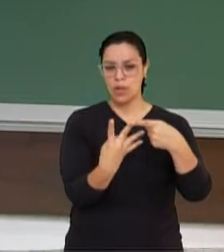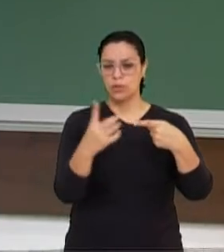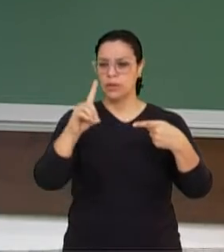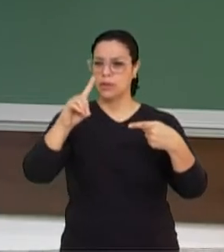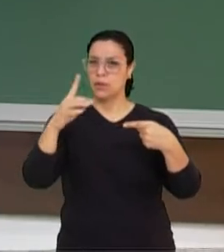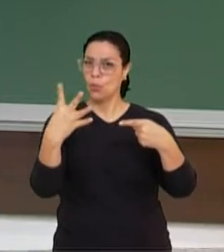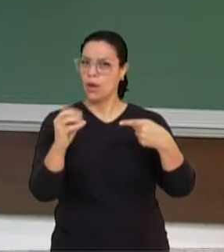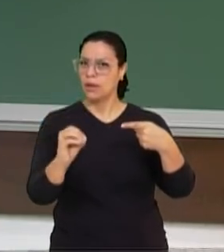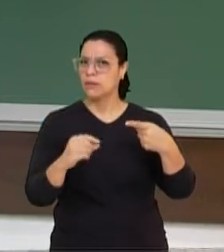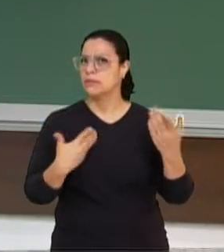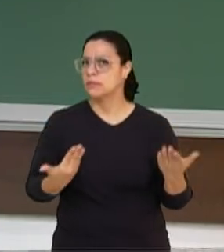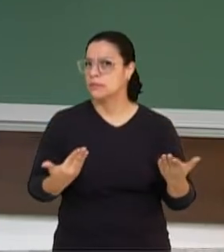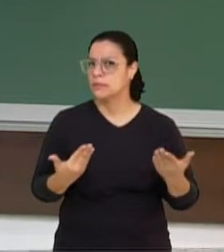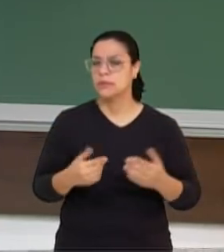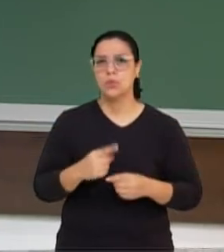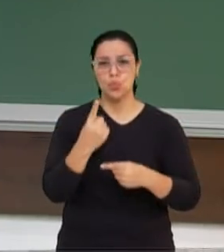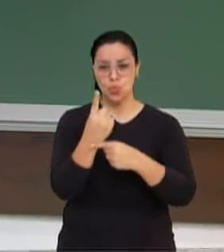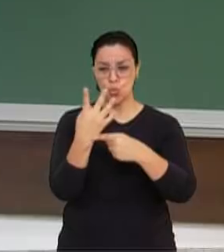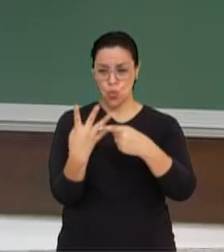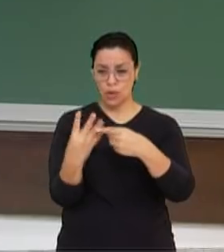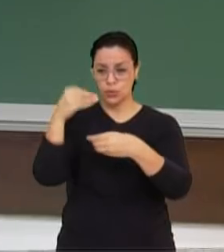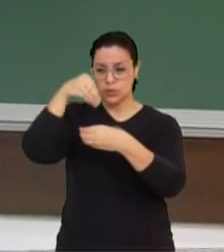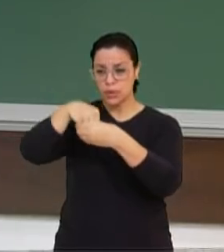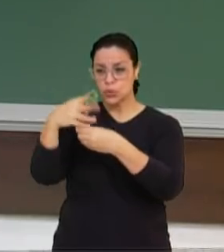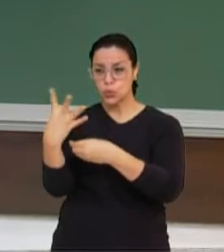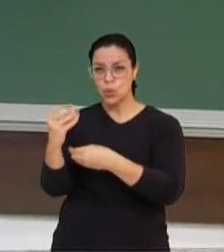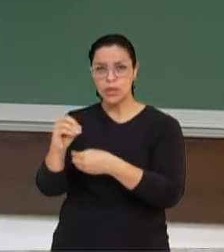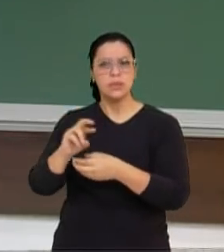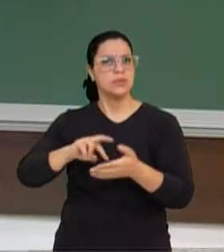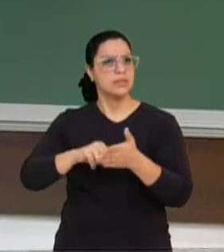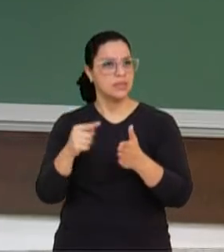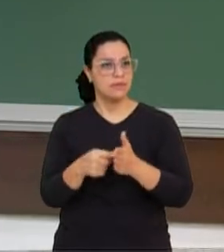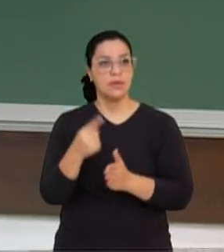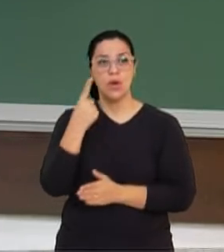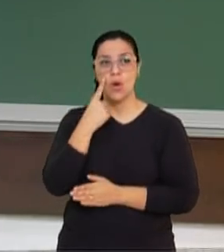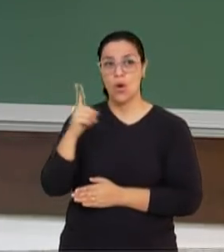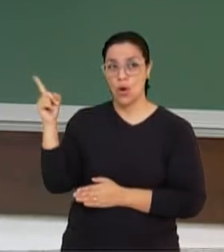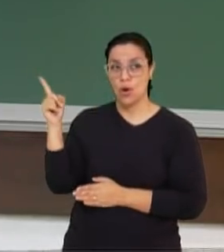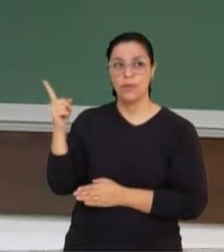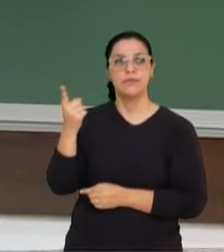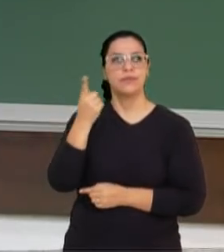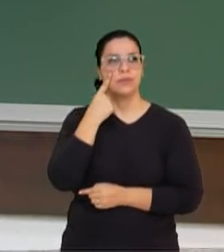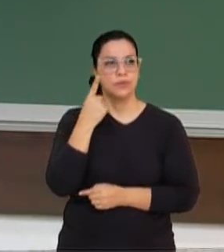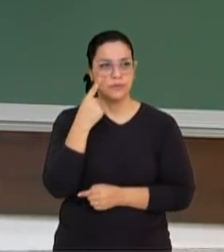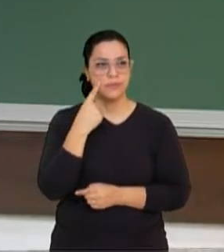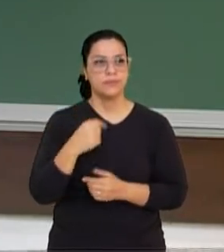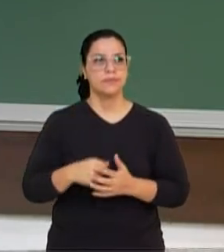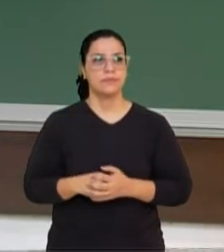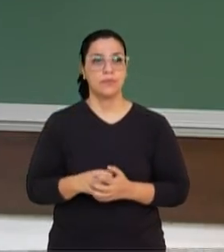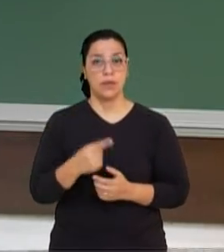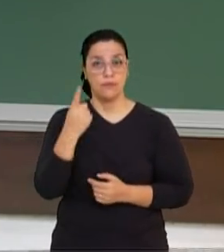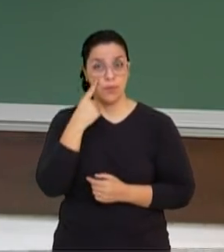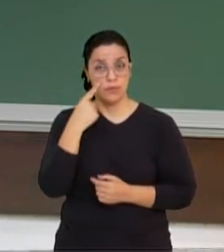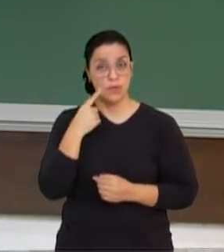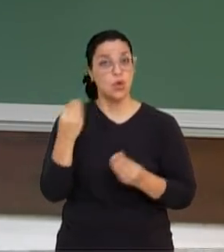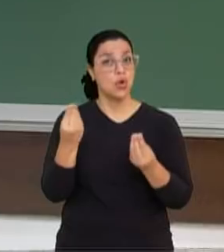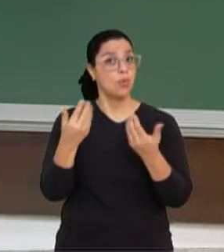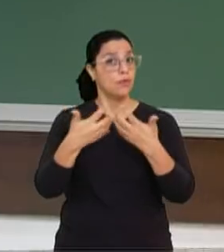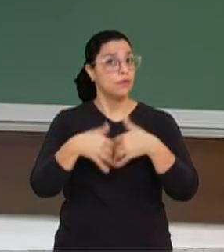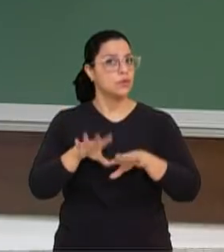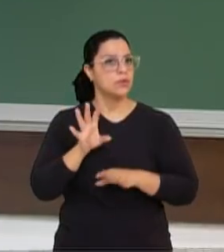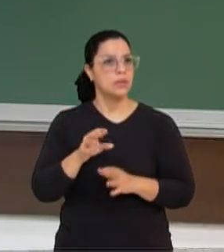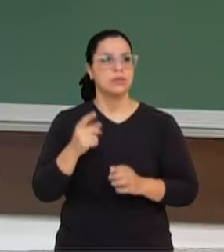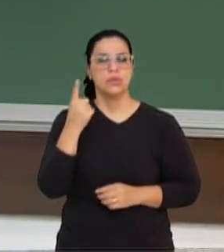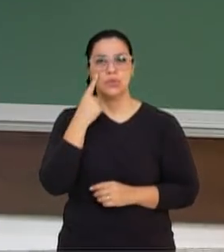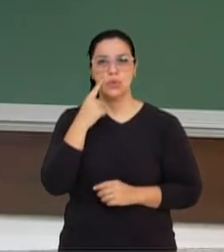40 anos? 1/4 de 40 anos, tá? Então, vamos lá. Vamos ver como que isso nós